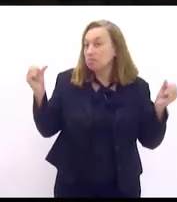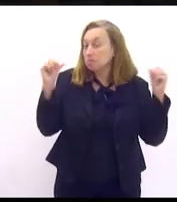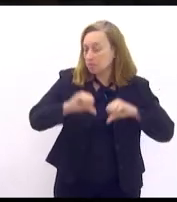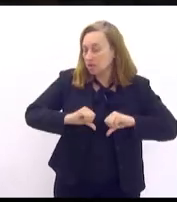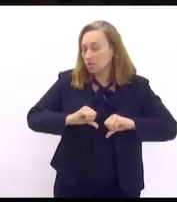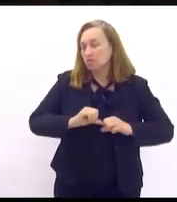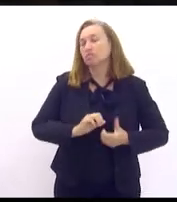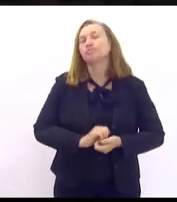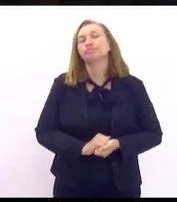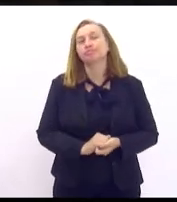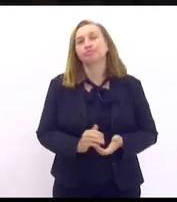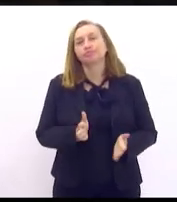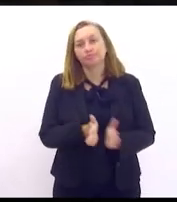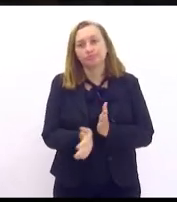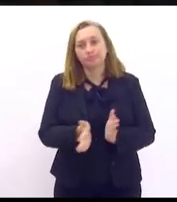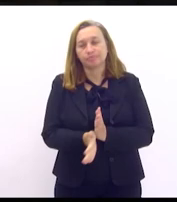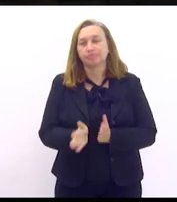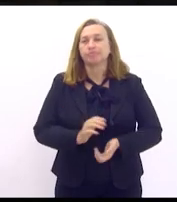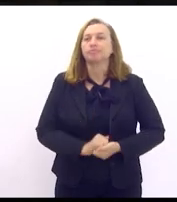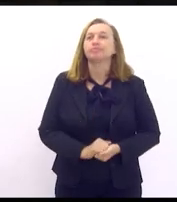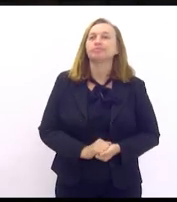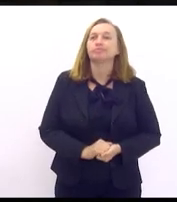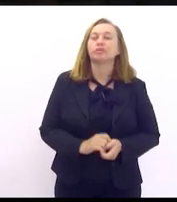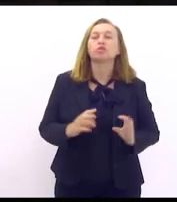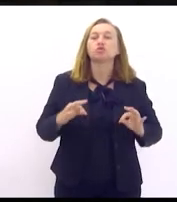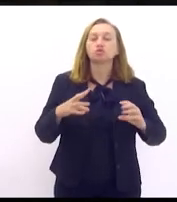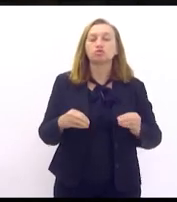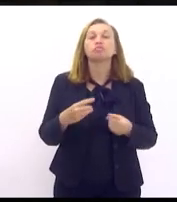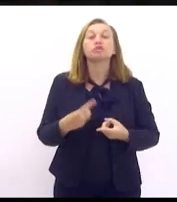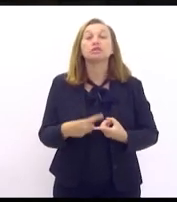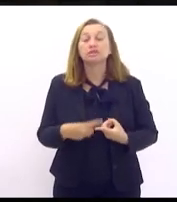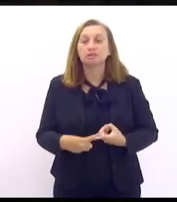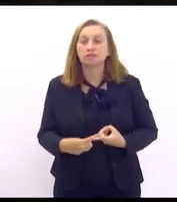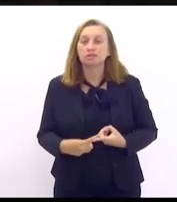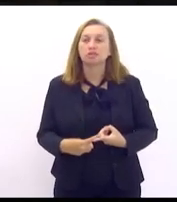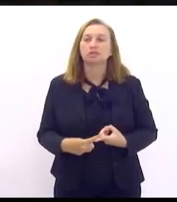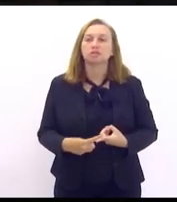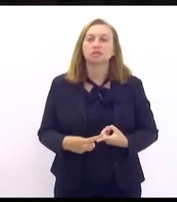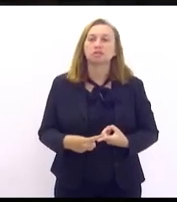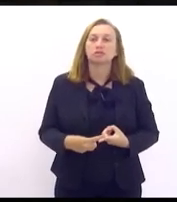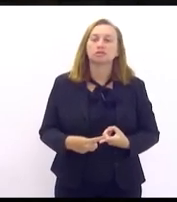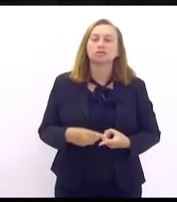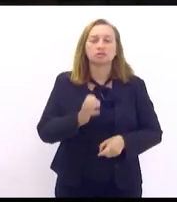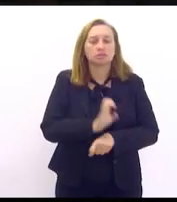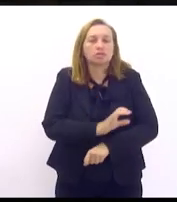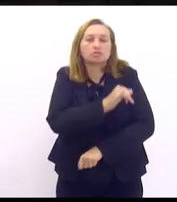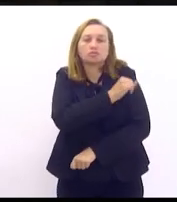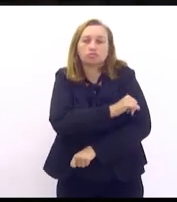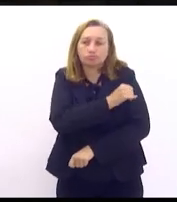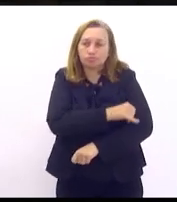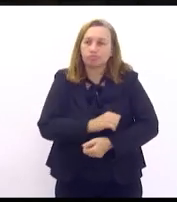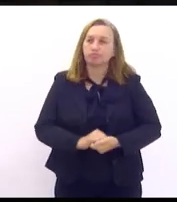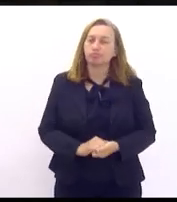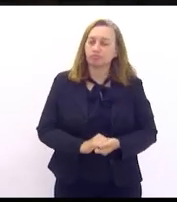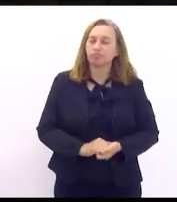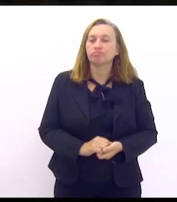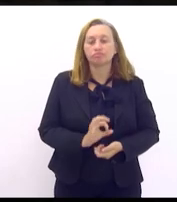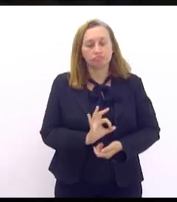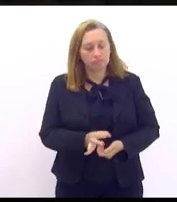ser ainda maior. Tudo isso vivendo um Estado do Rio de Janeiro que,